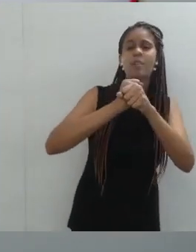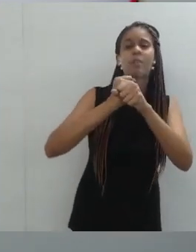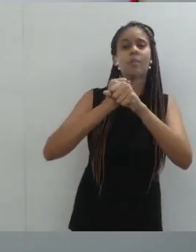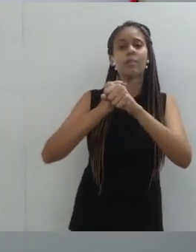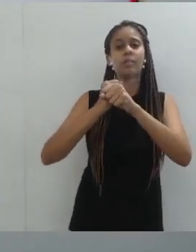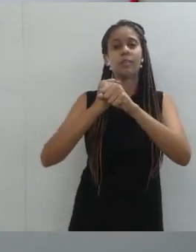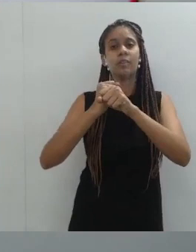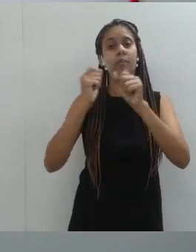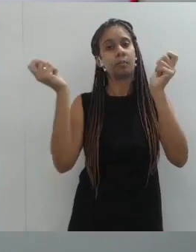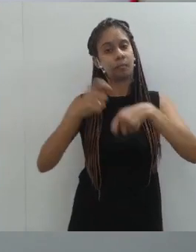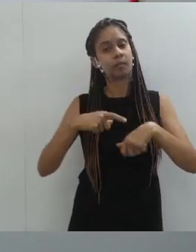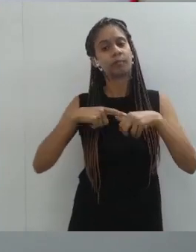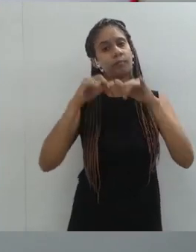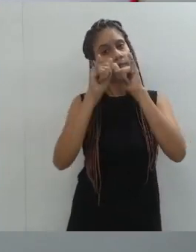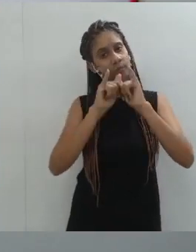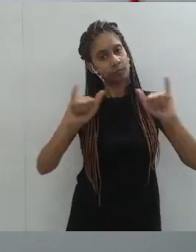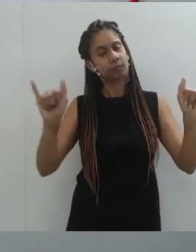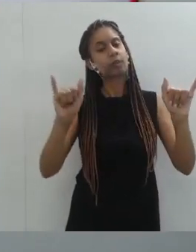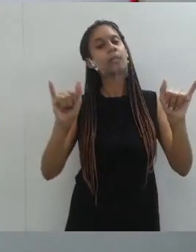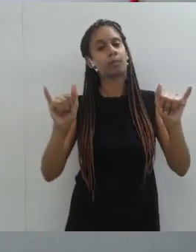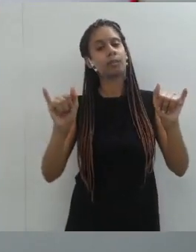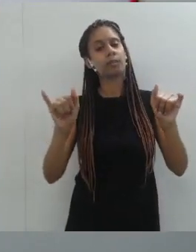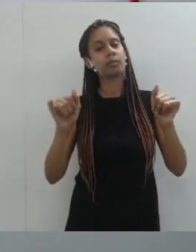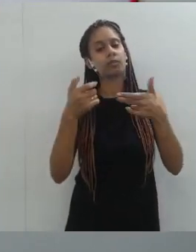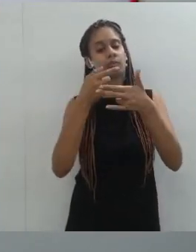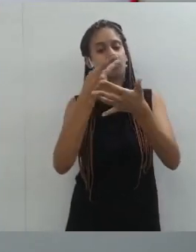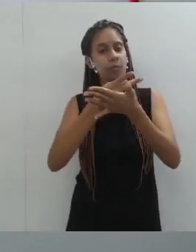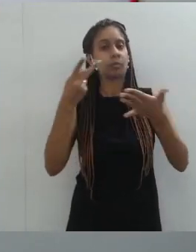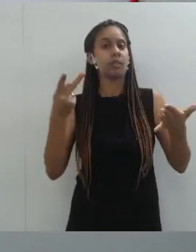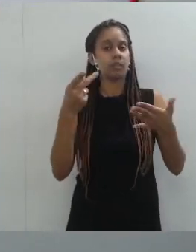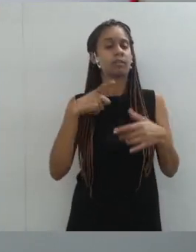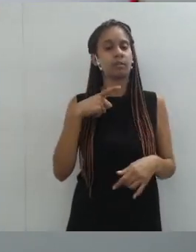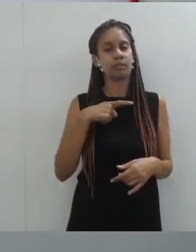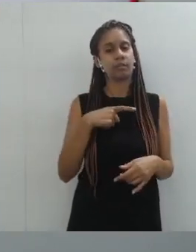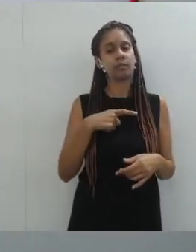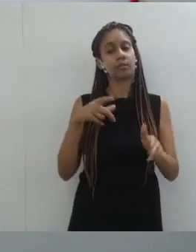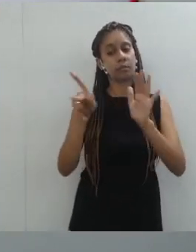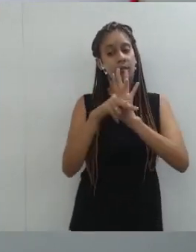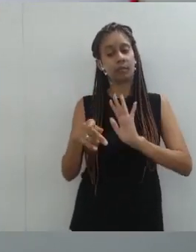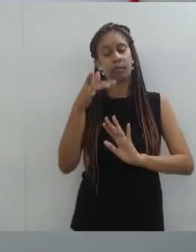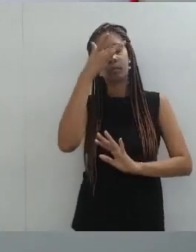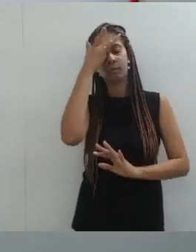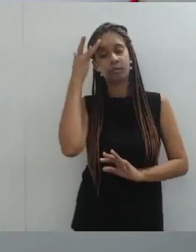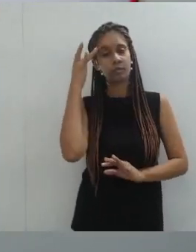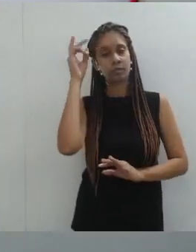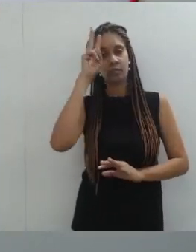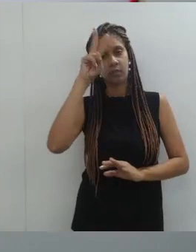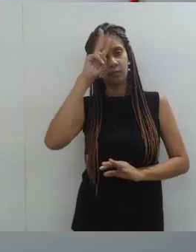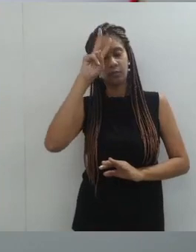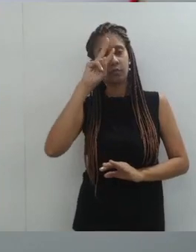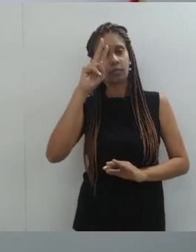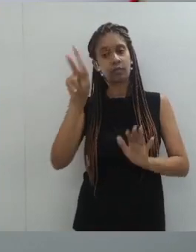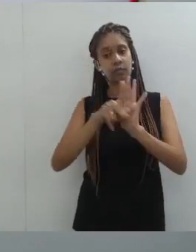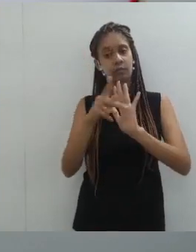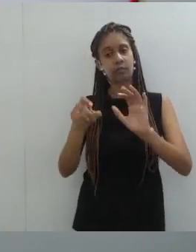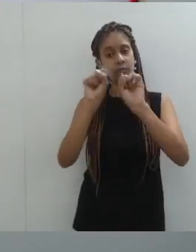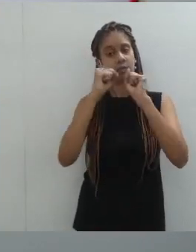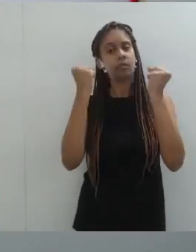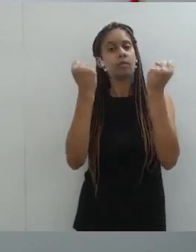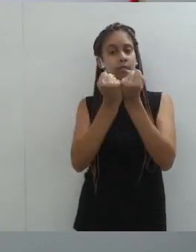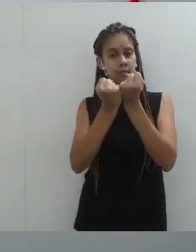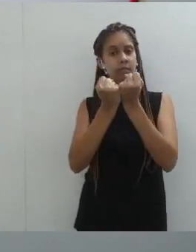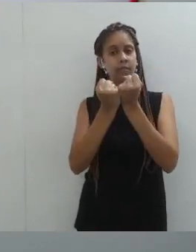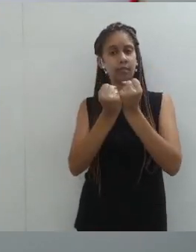deve fornecer informações sobre o fato, sobre a sua história, sobre a sua sociedade. Mark